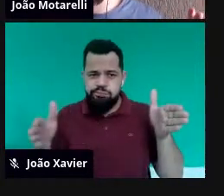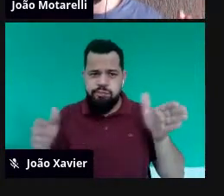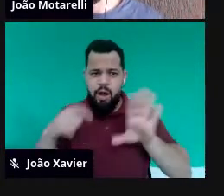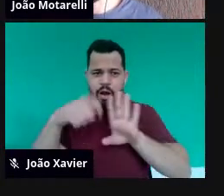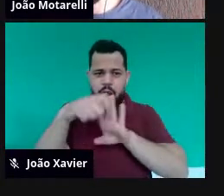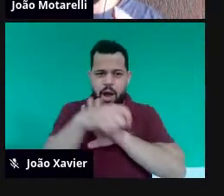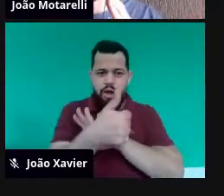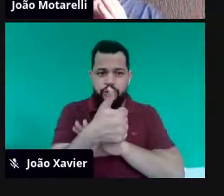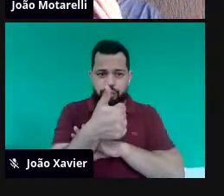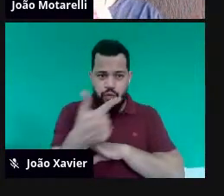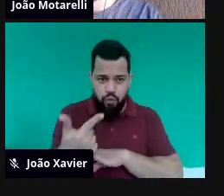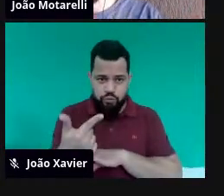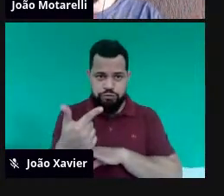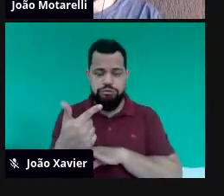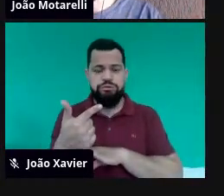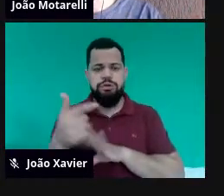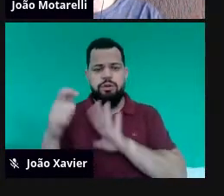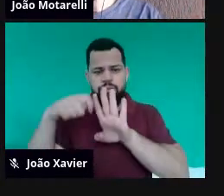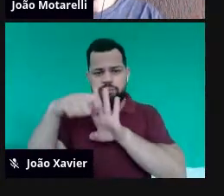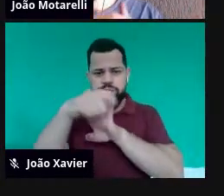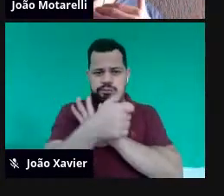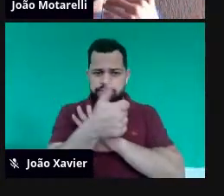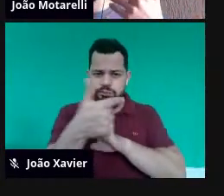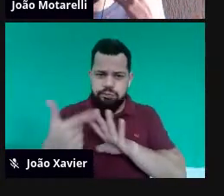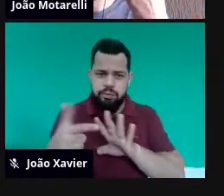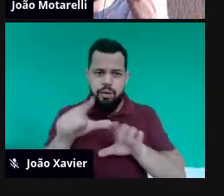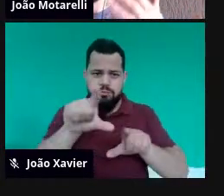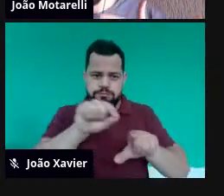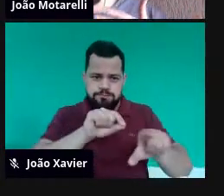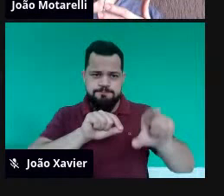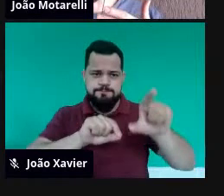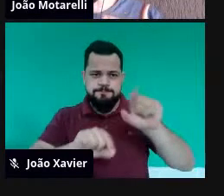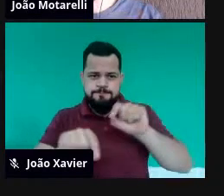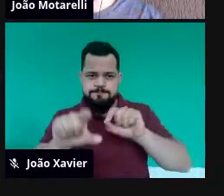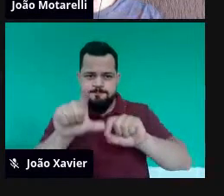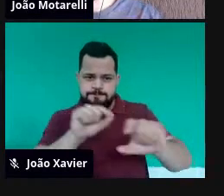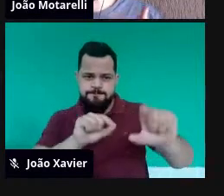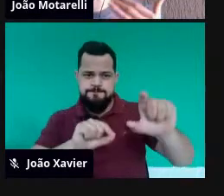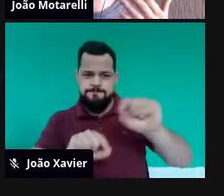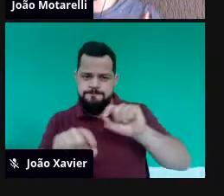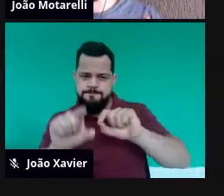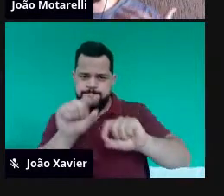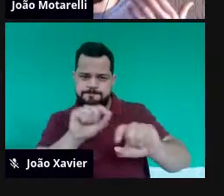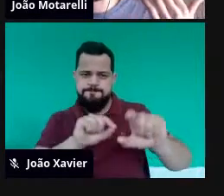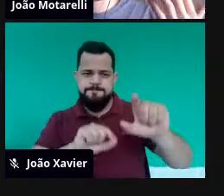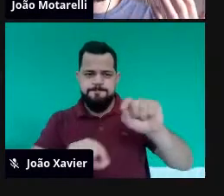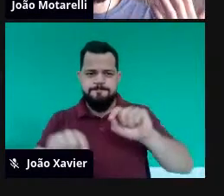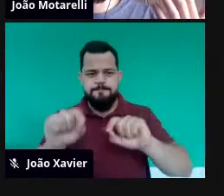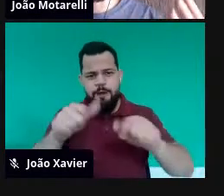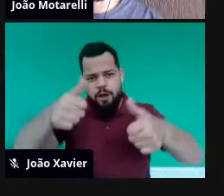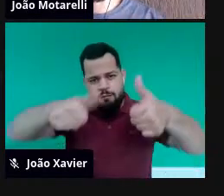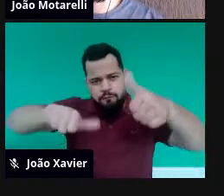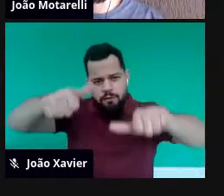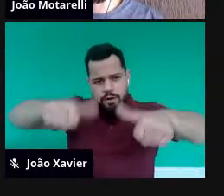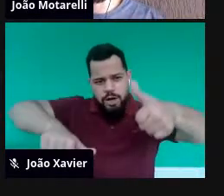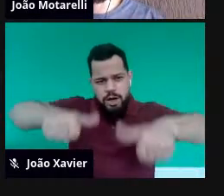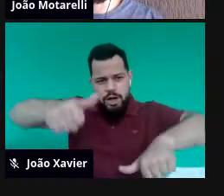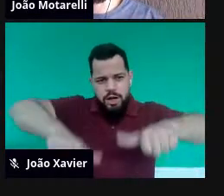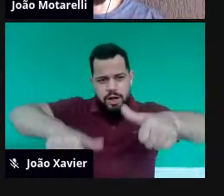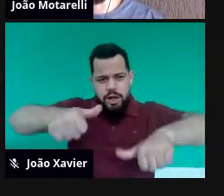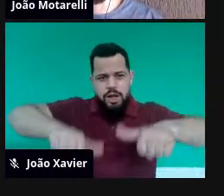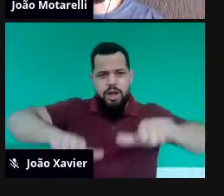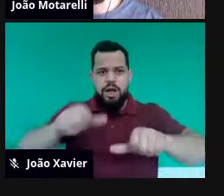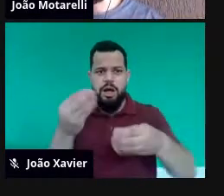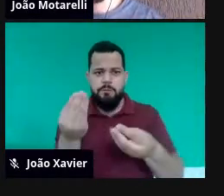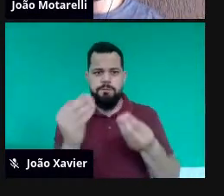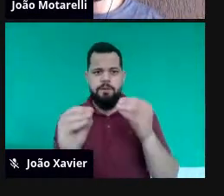Em cada mês, eles pegaram uma publicação e avaliaram, né, os comentários